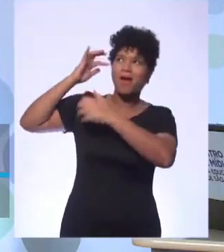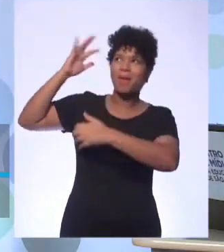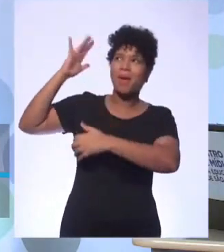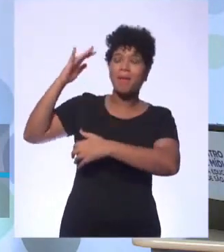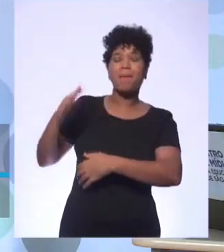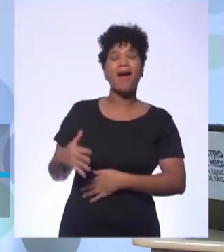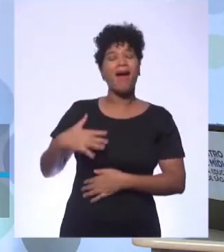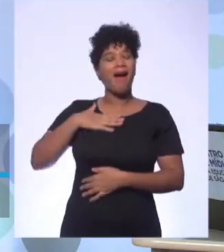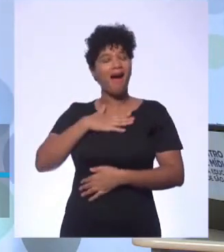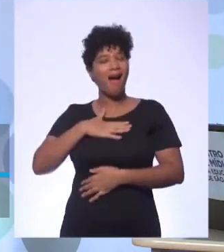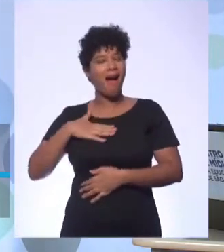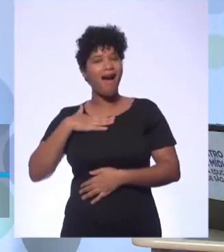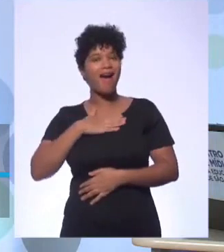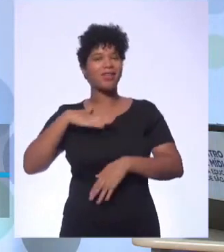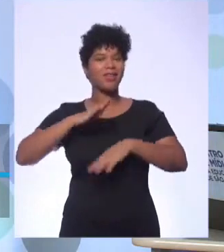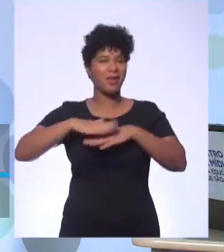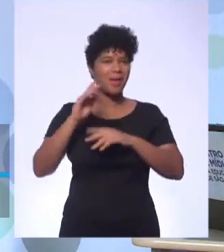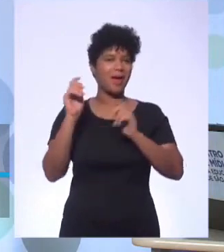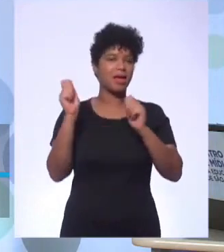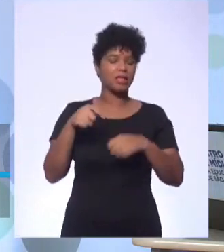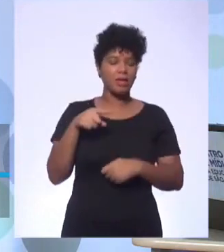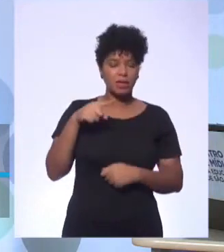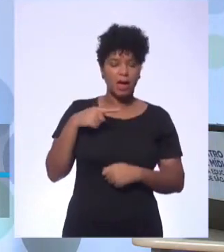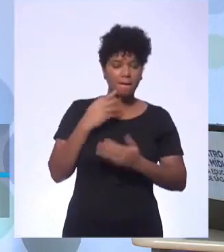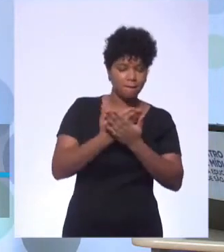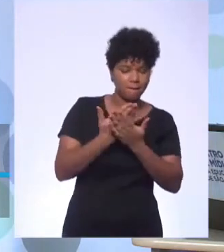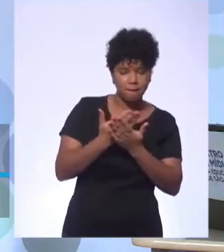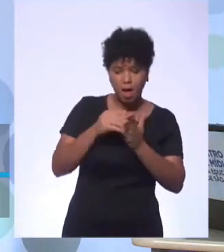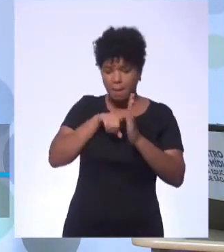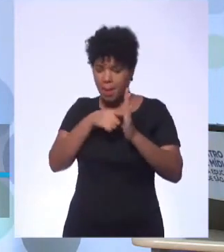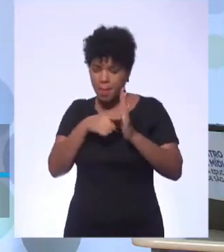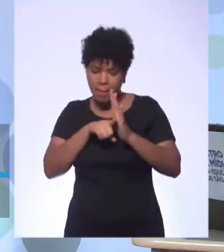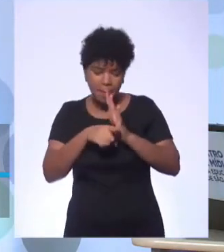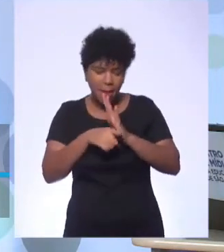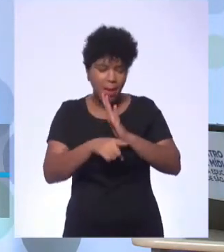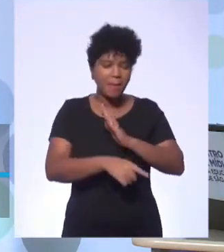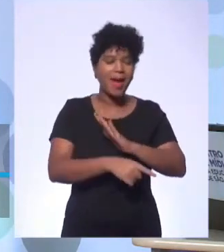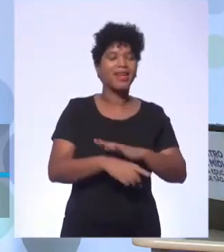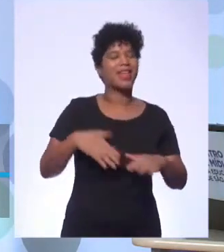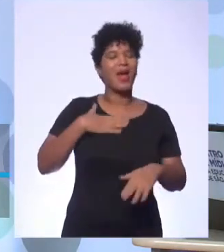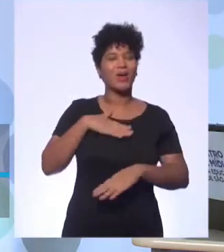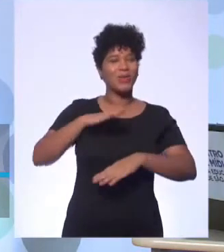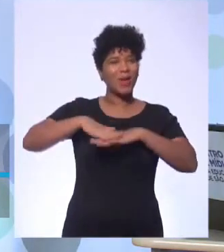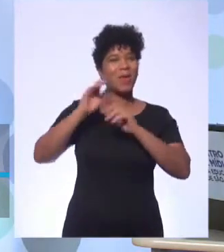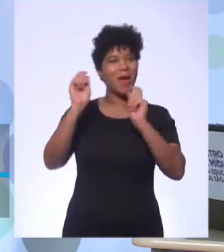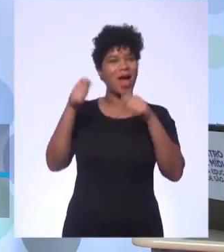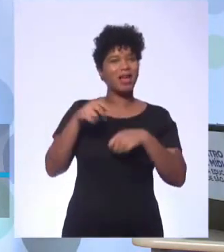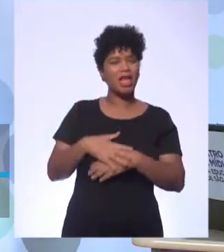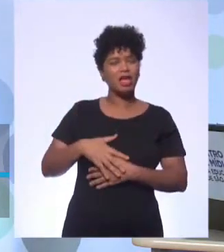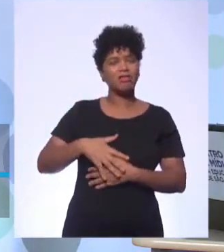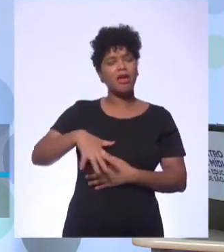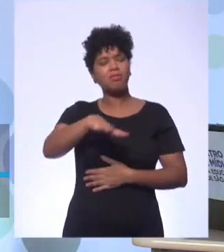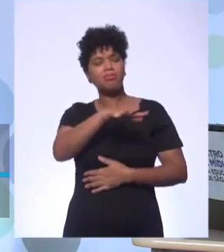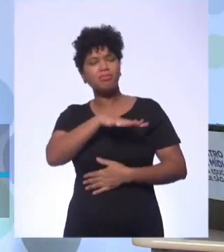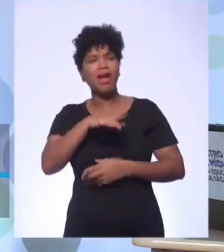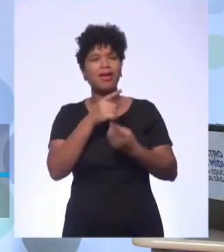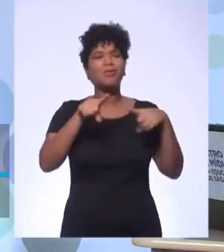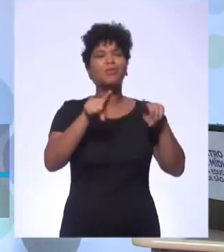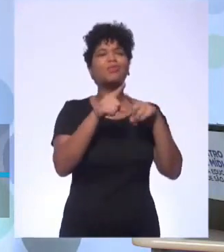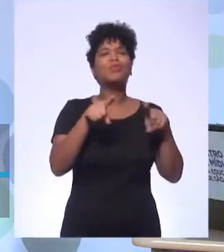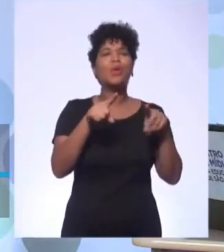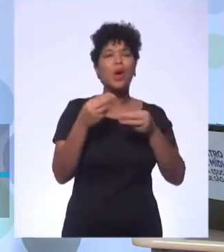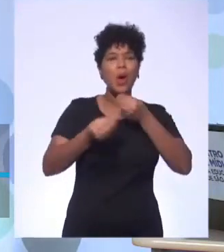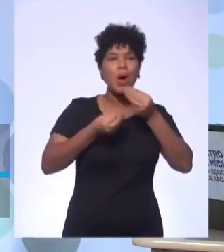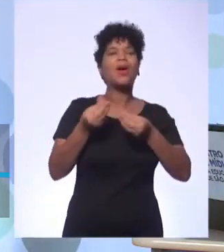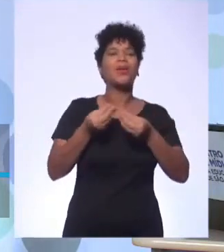gosto e aí você começa a estudar, se aprofundar mais, e aí que você passa a conhecer esse universo musical. Que em um primeiro momento,